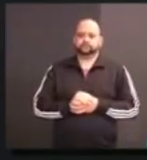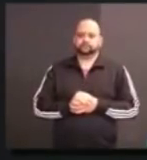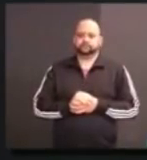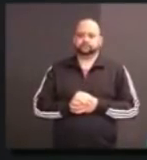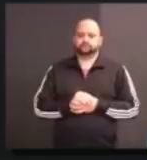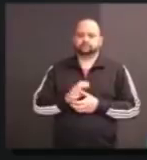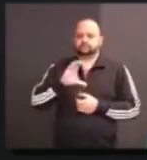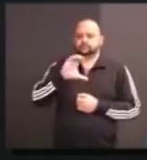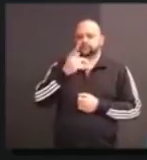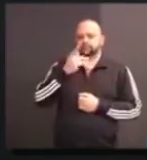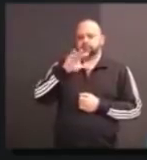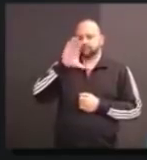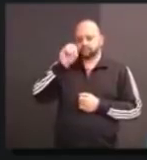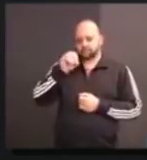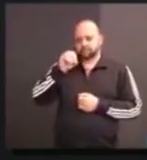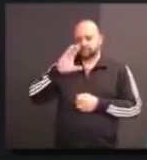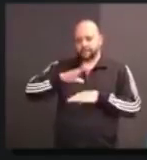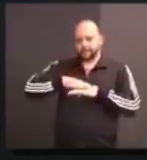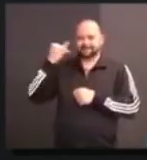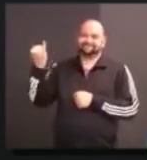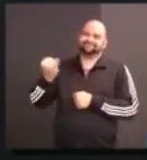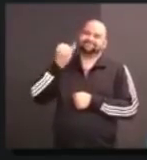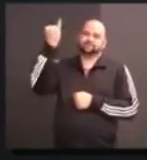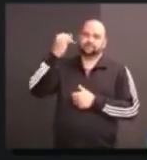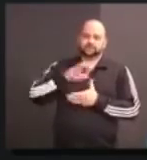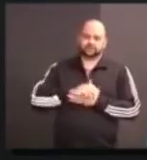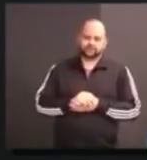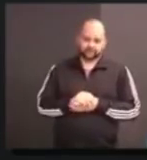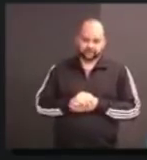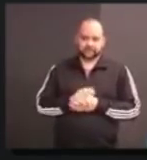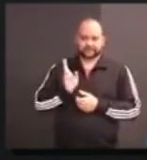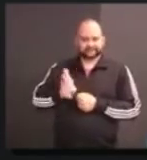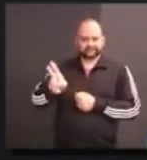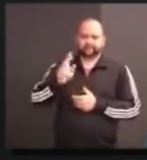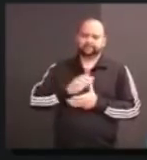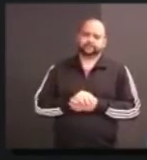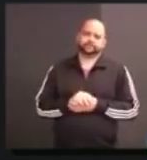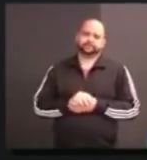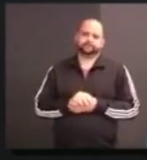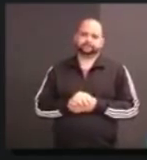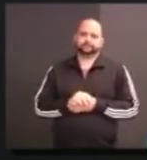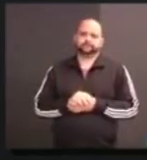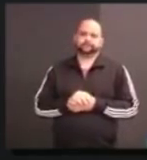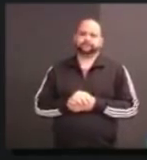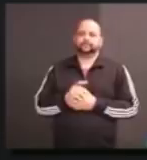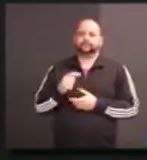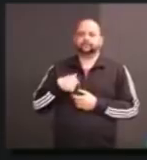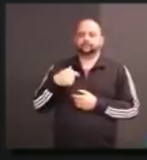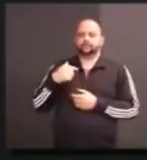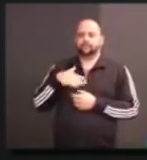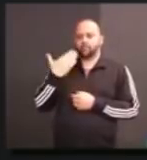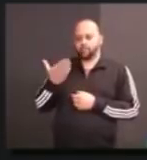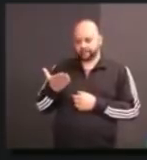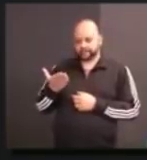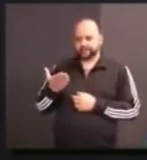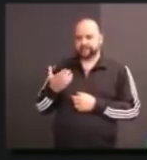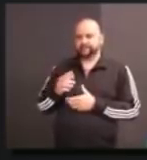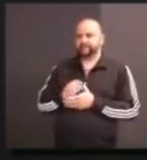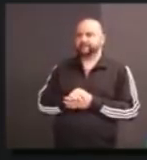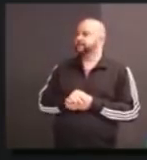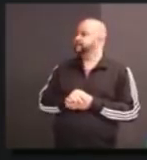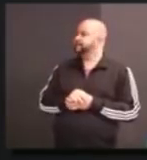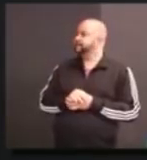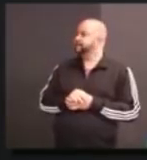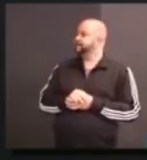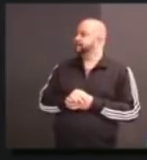Chico está muito acima de tudo isto. Sempre esteve. Ele, quando falava que era um cisco,